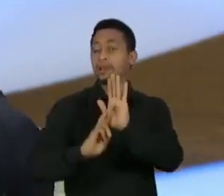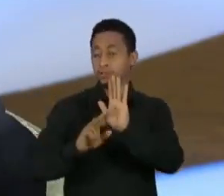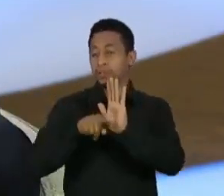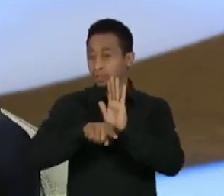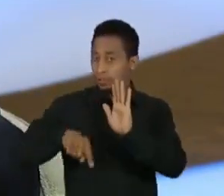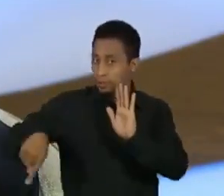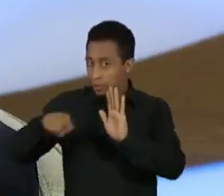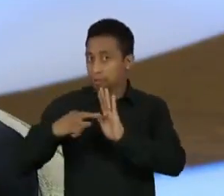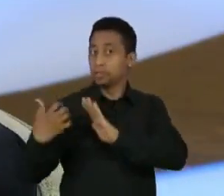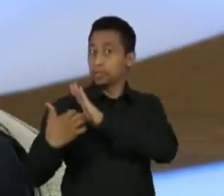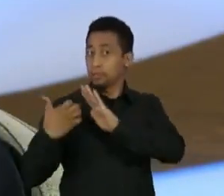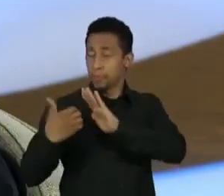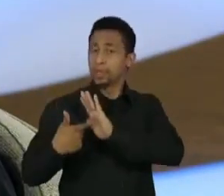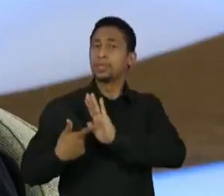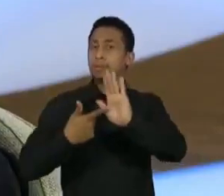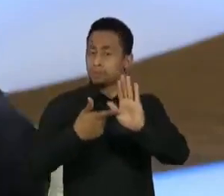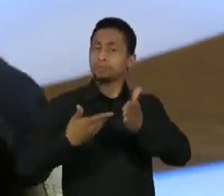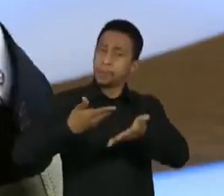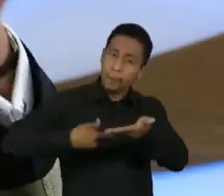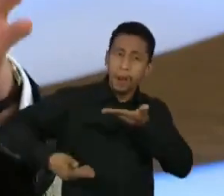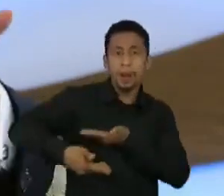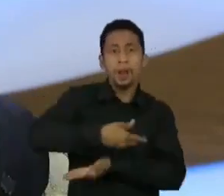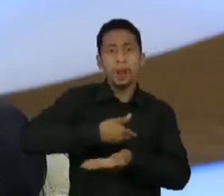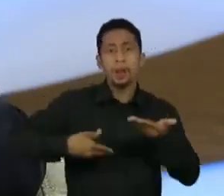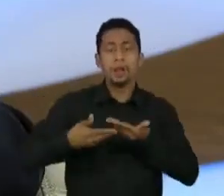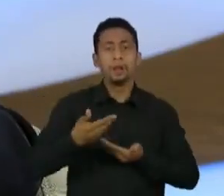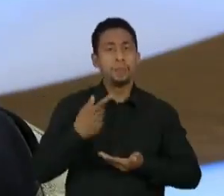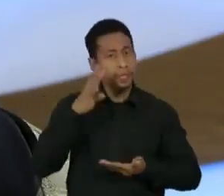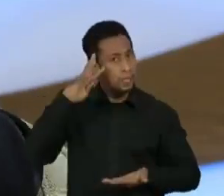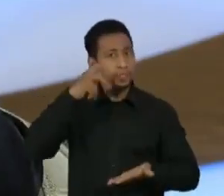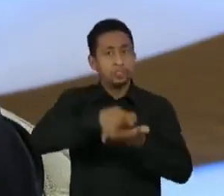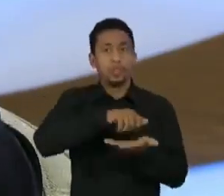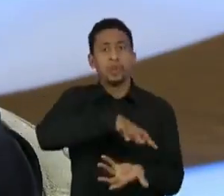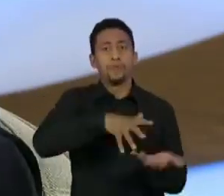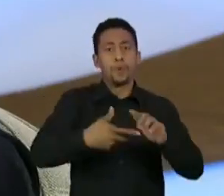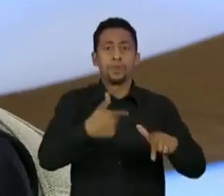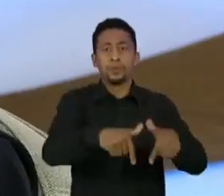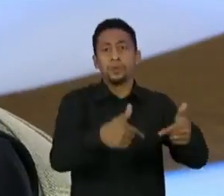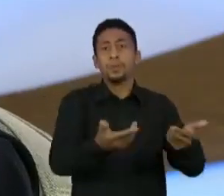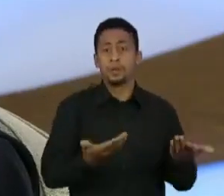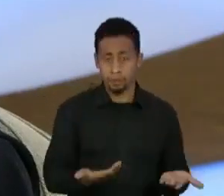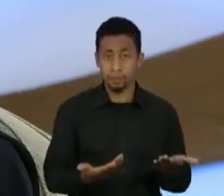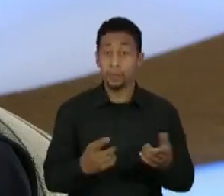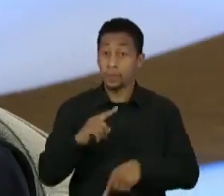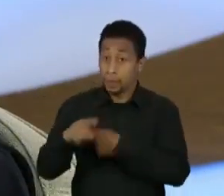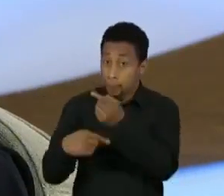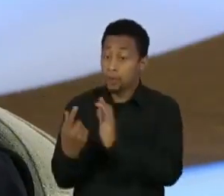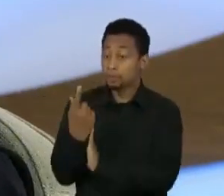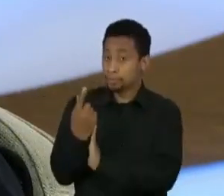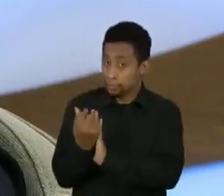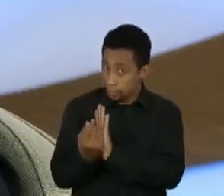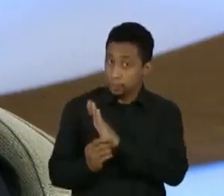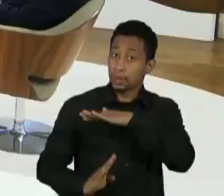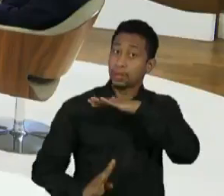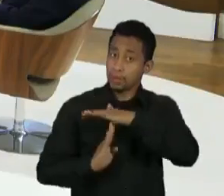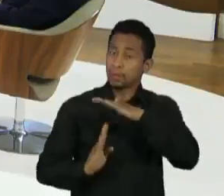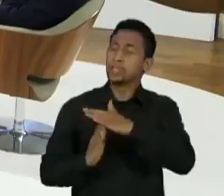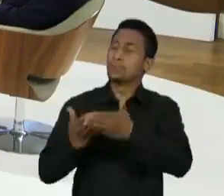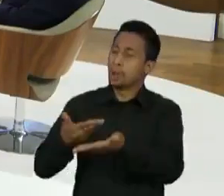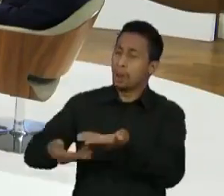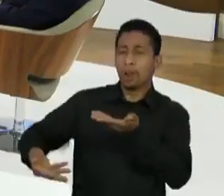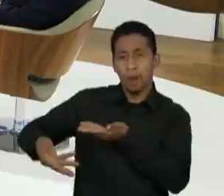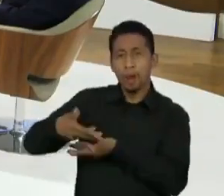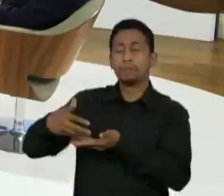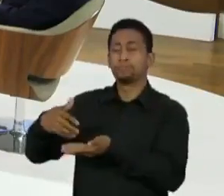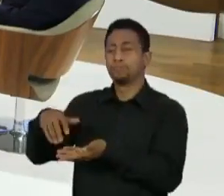diálogo da tal pacificação, não é? No teto de gastos públicos, convenhamos, é uma limitação para os próprios parlamentares, que nós dizíamos há